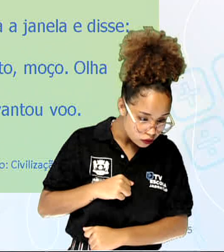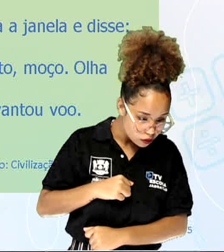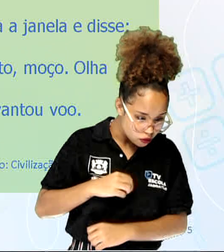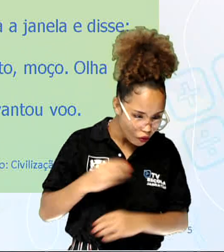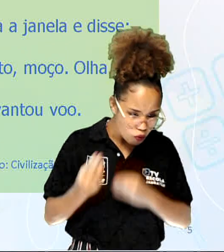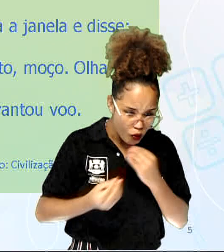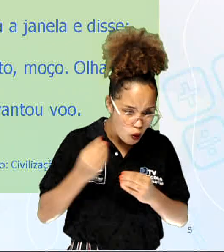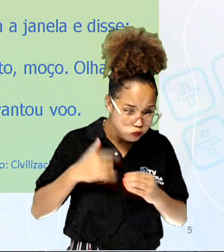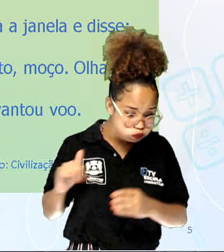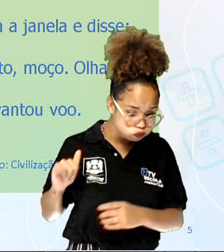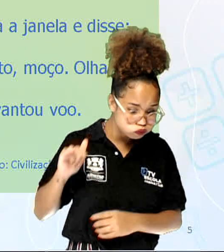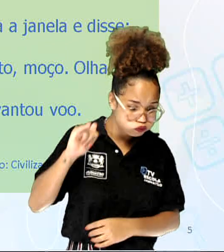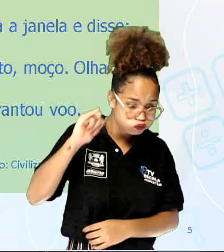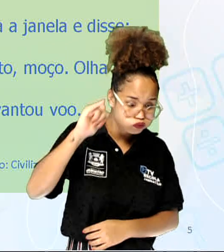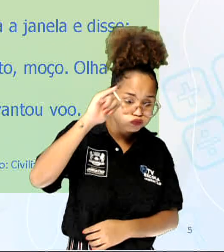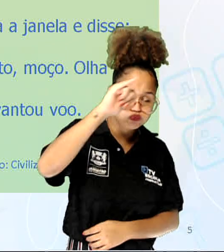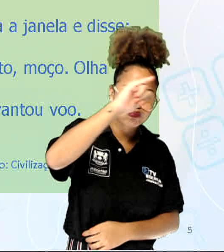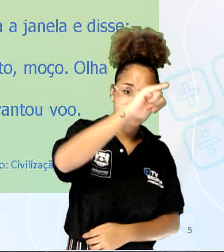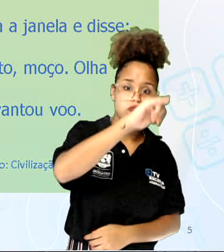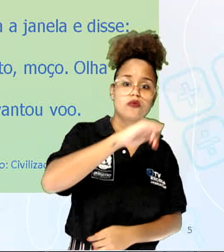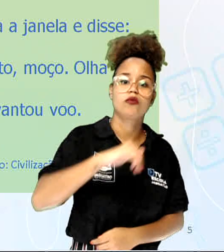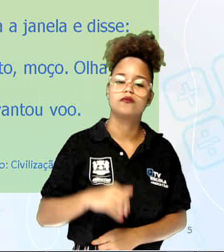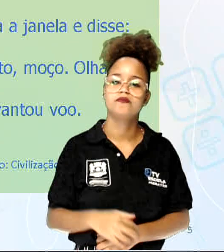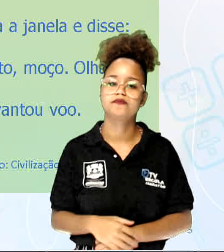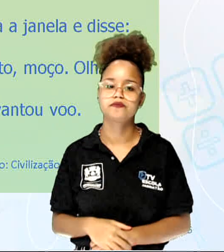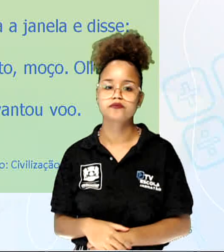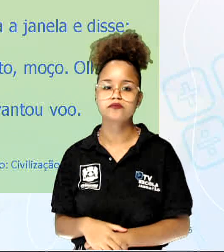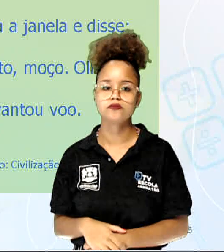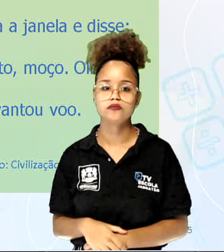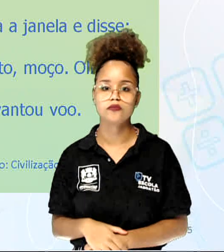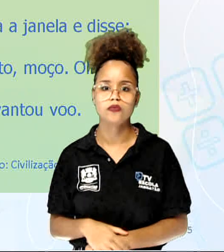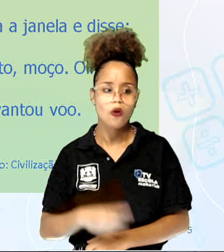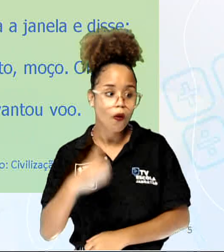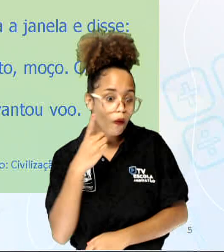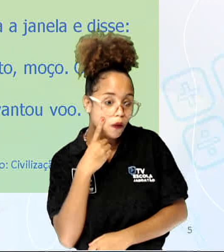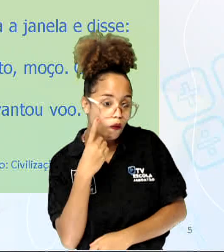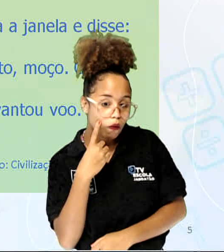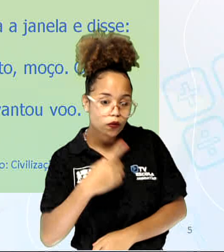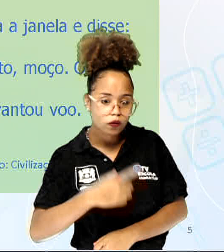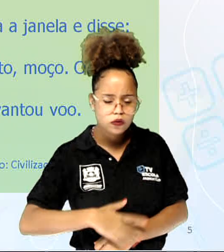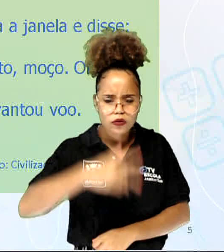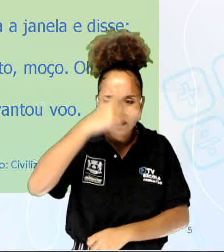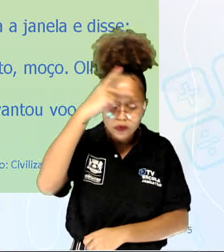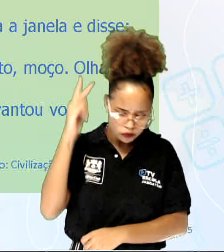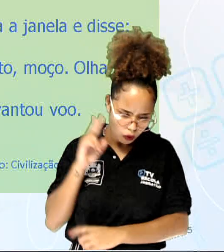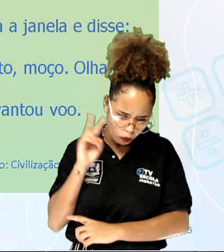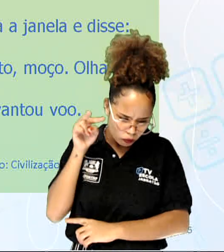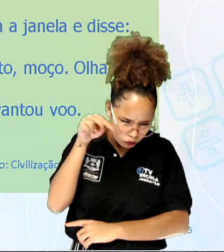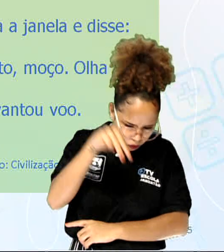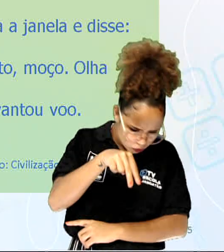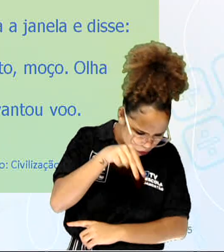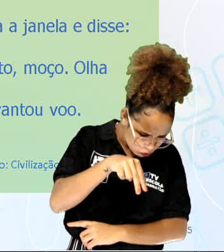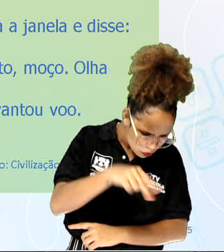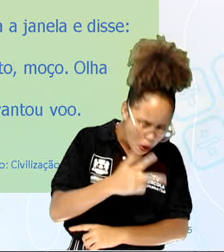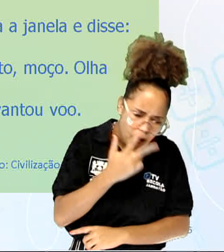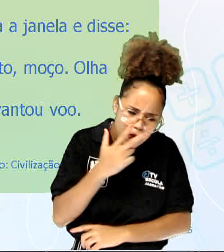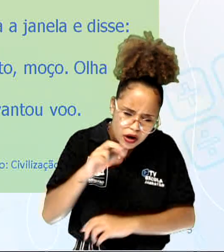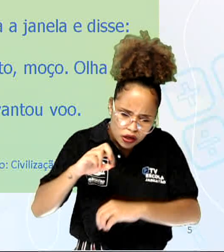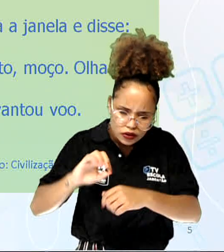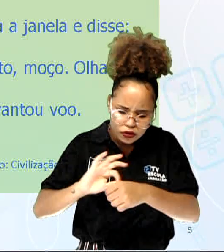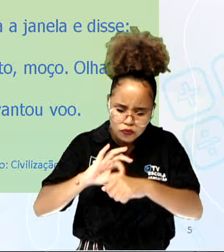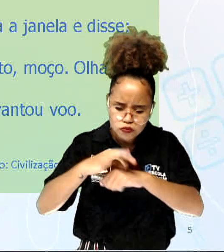nós estamos voando alto, moço. Olha só, o pessoal lá embaixo até parece